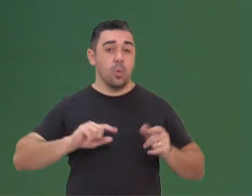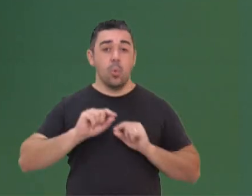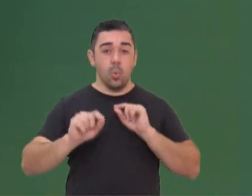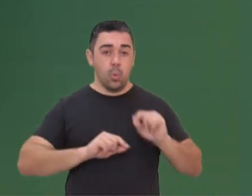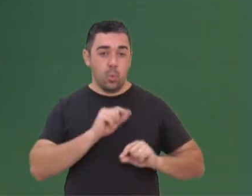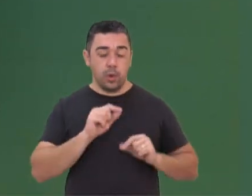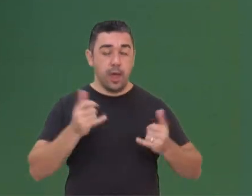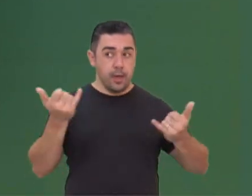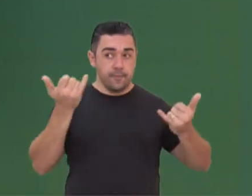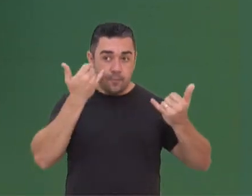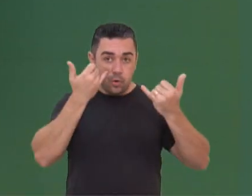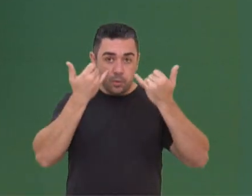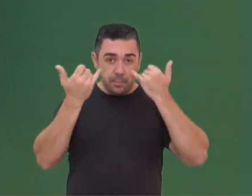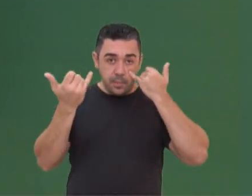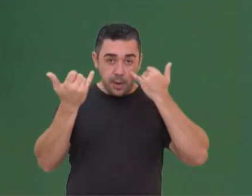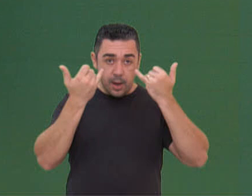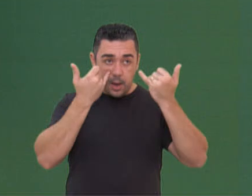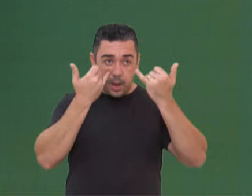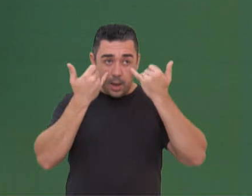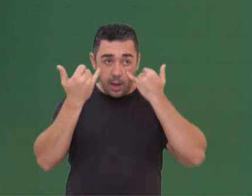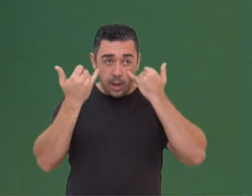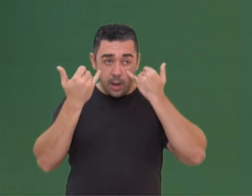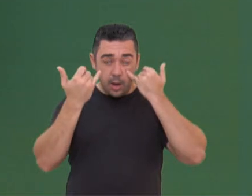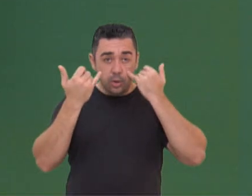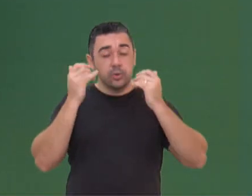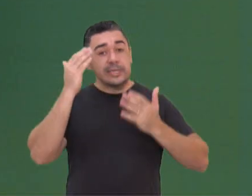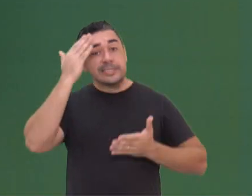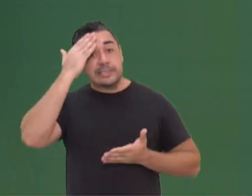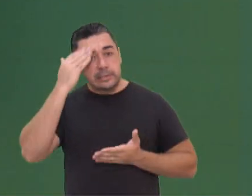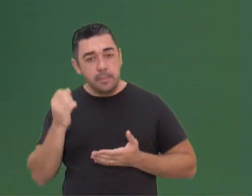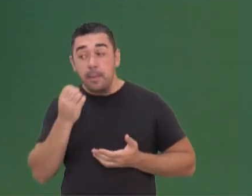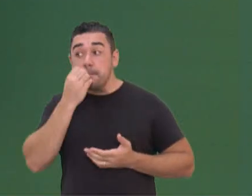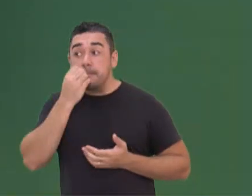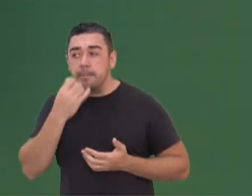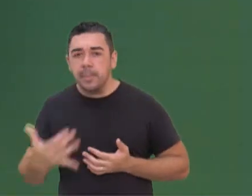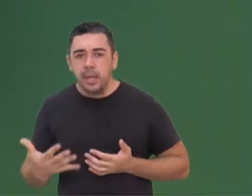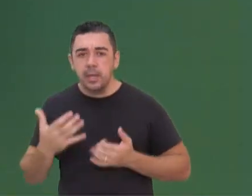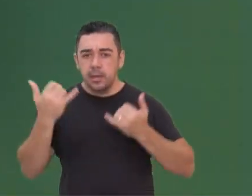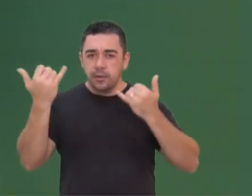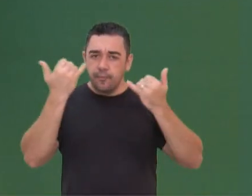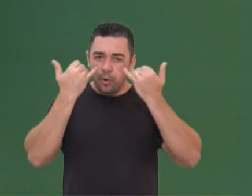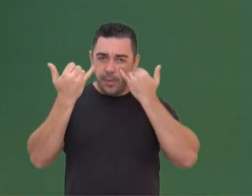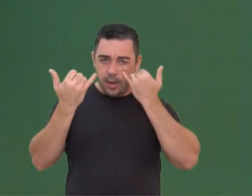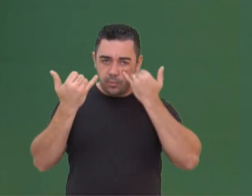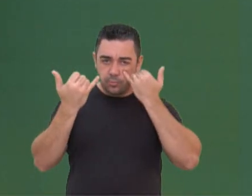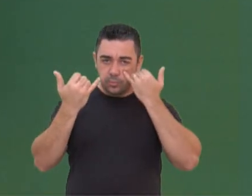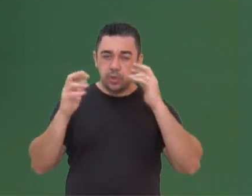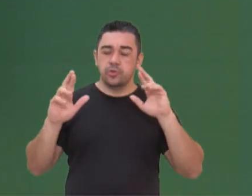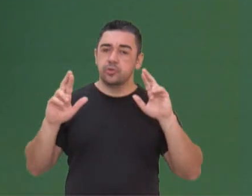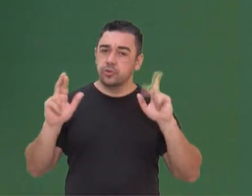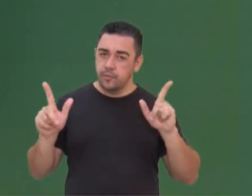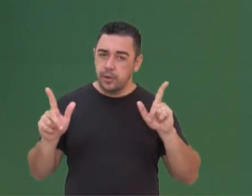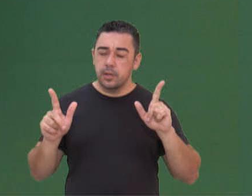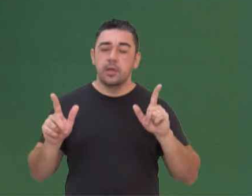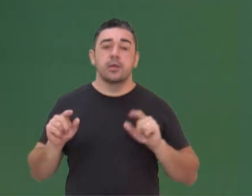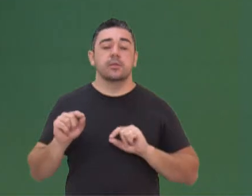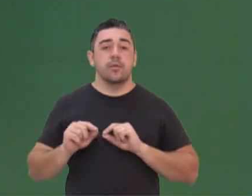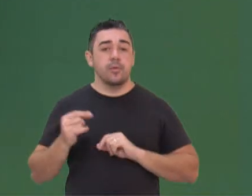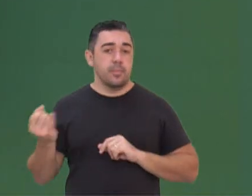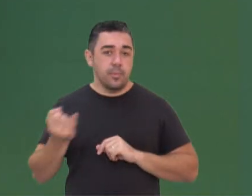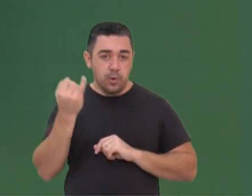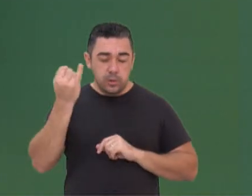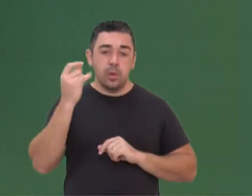estar informado do que é estar bem informado. Coisas diferentes. Valorizar a imprensa